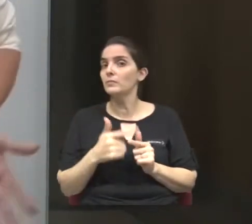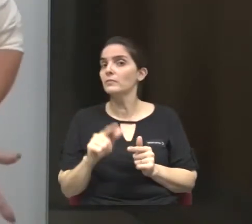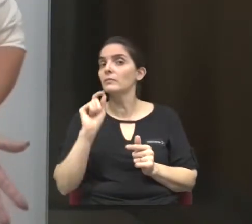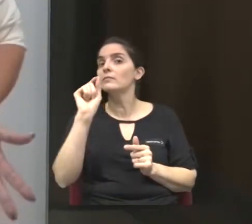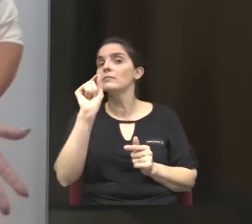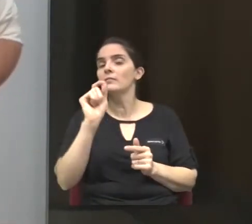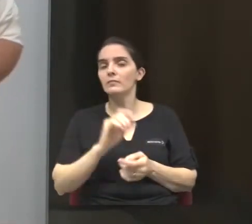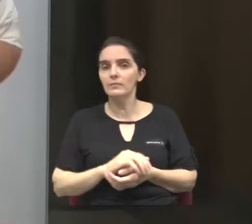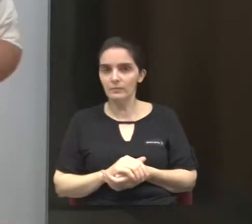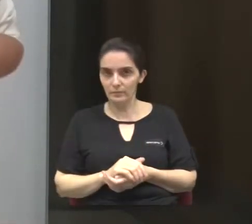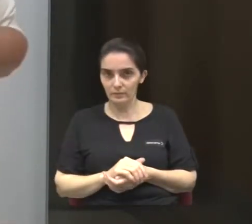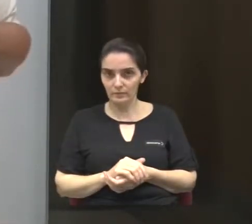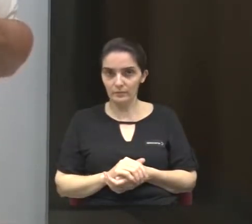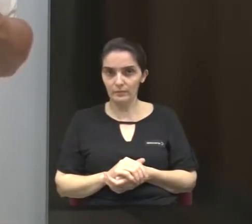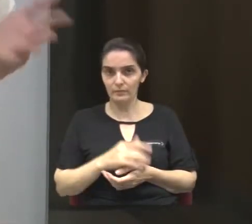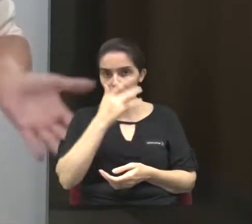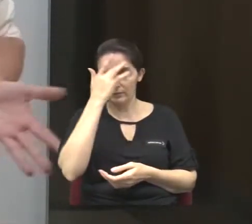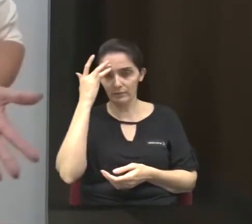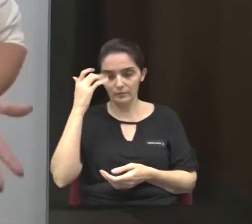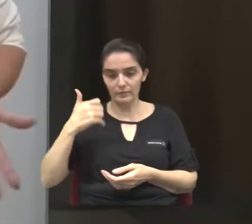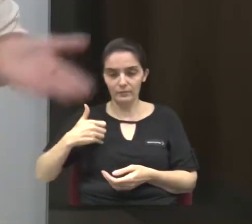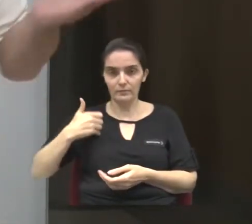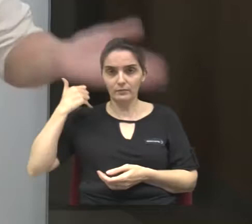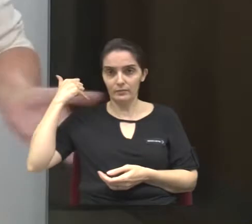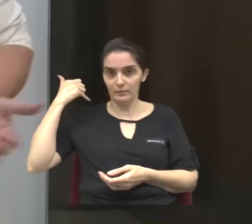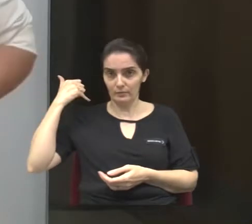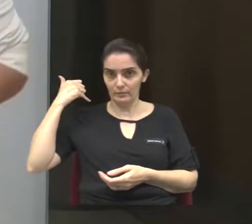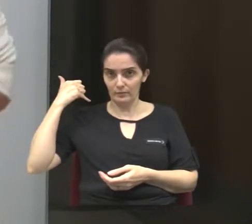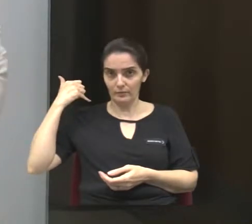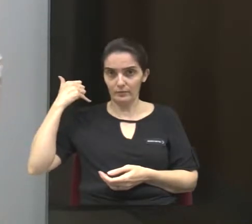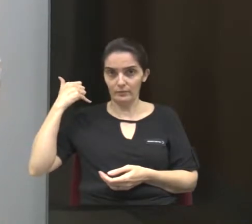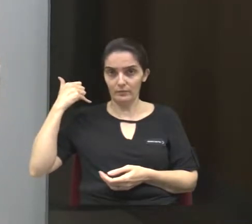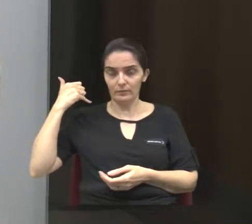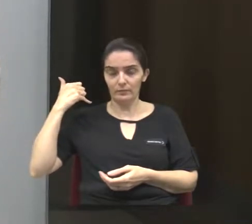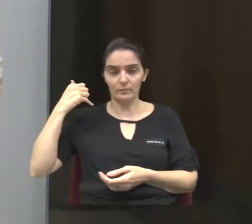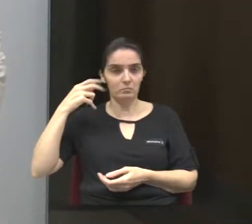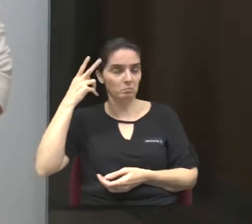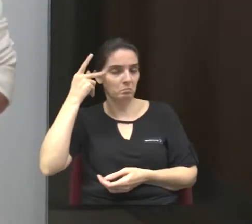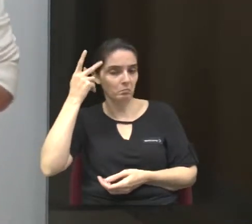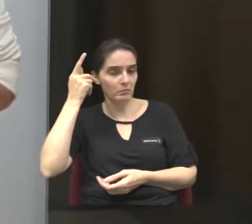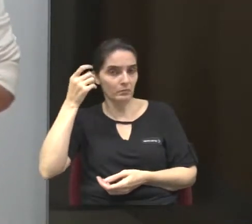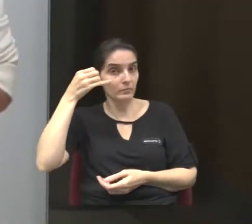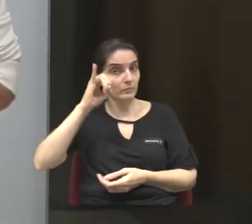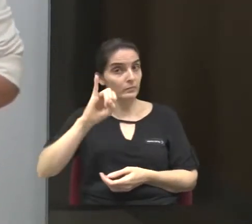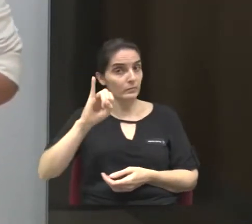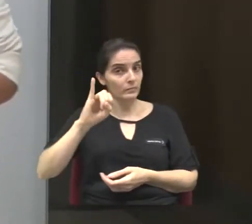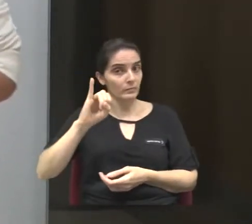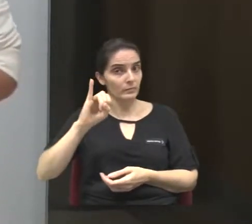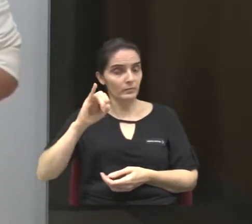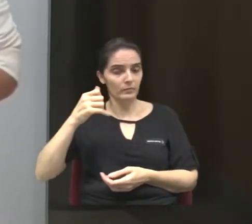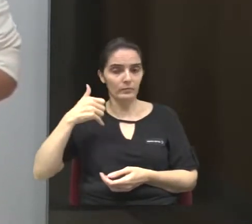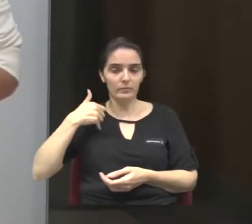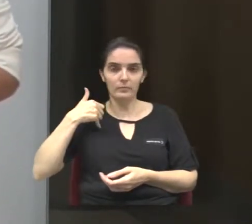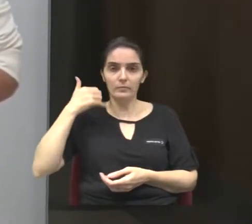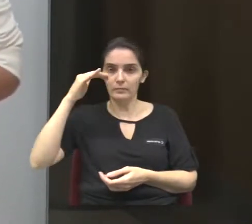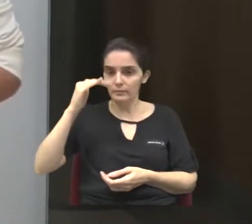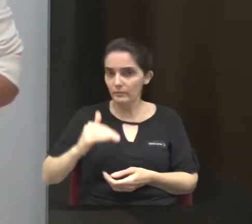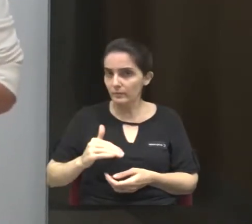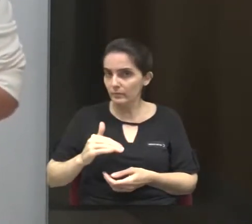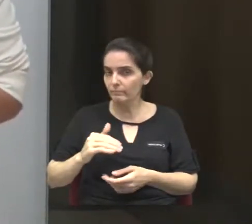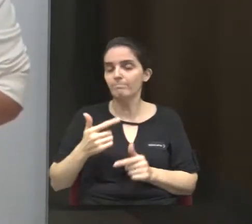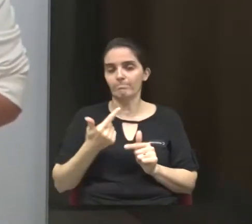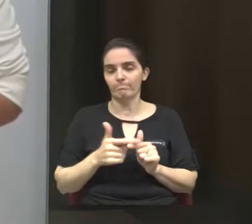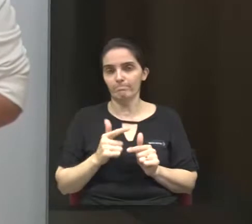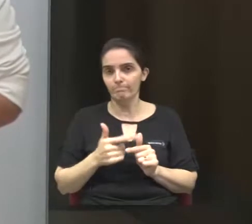as pessoas são maiores de idade, se forem menores, com certeza, problema. E a qualidade realmente